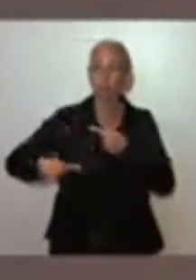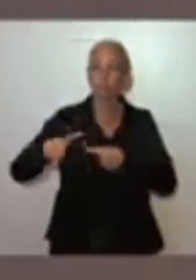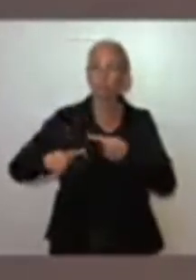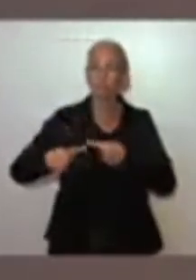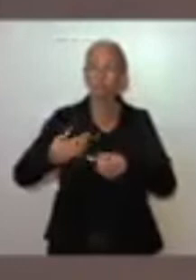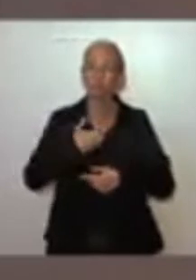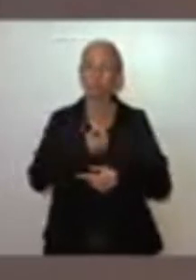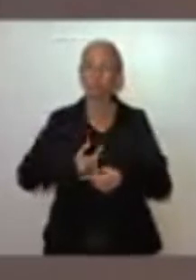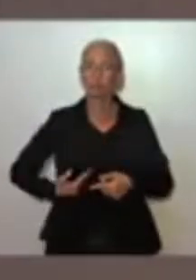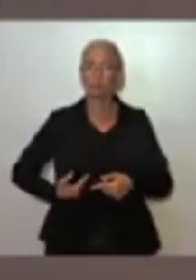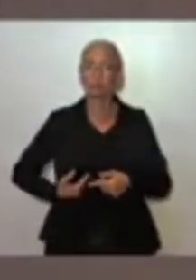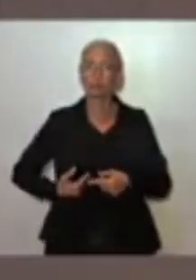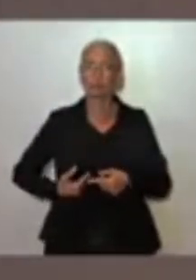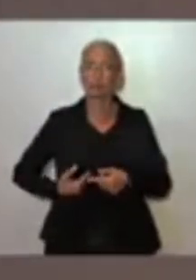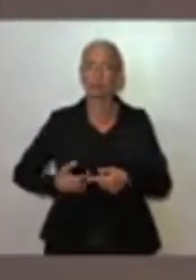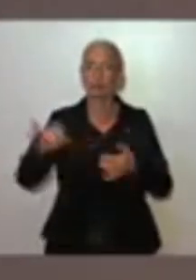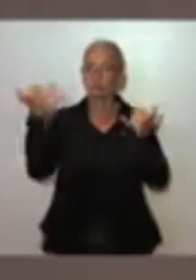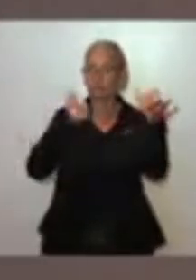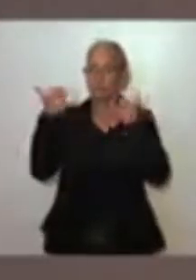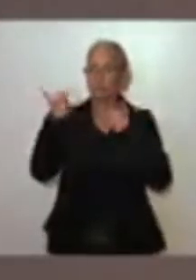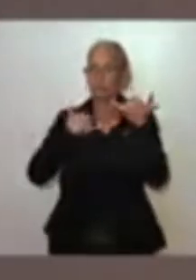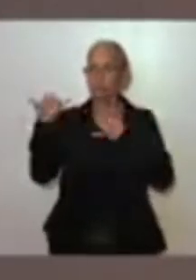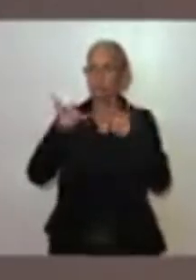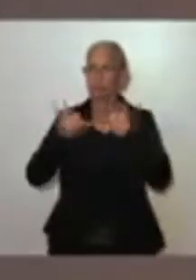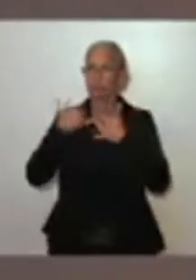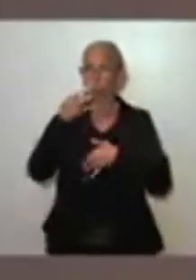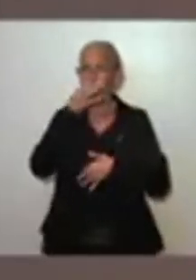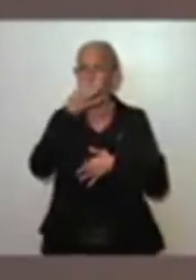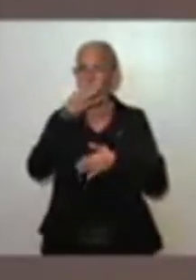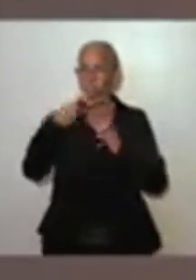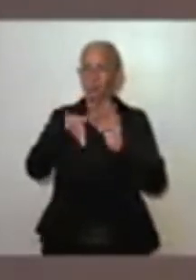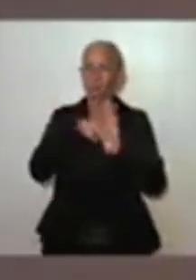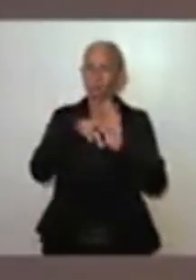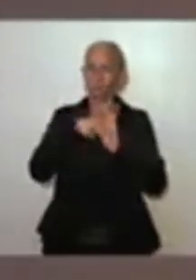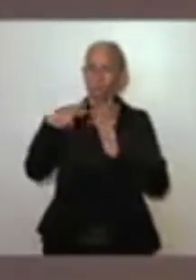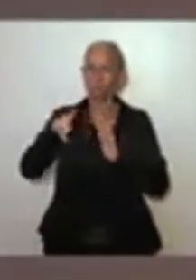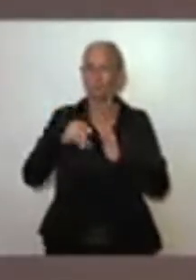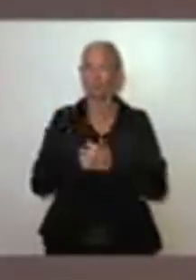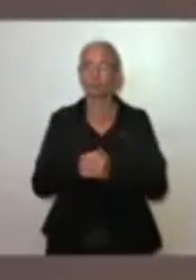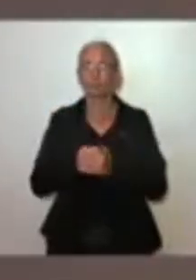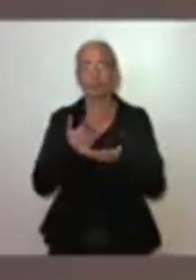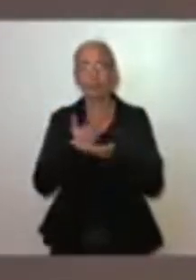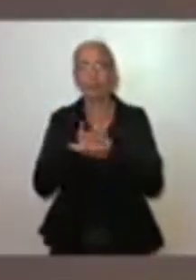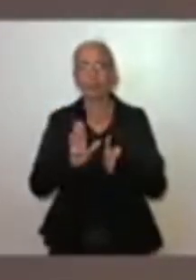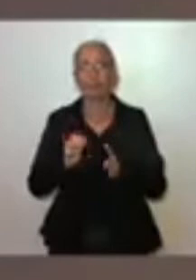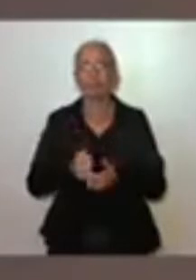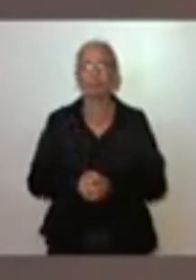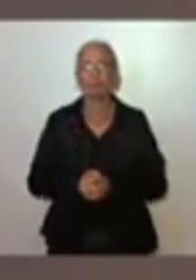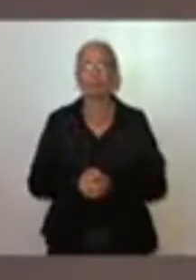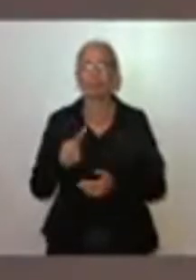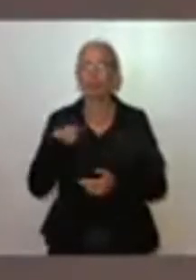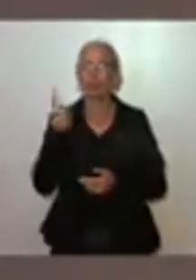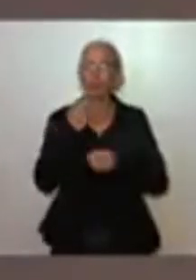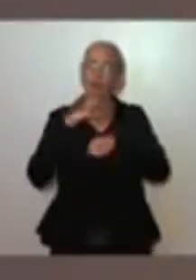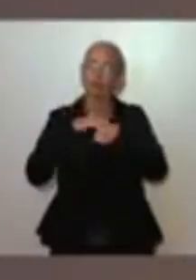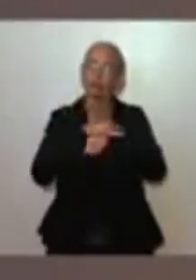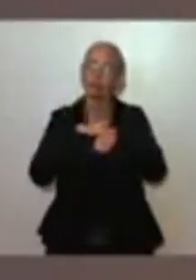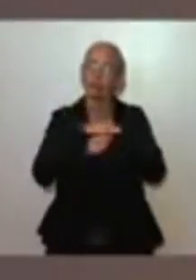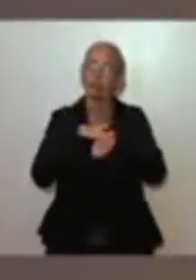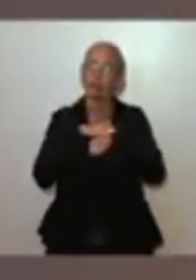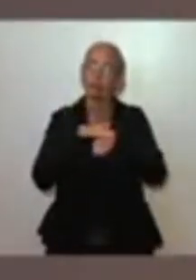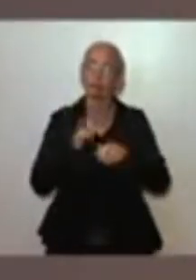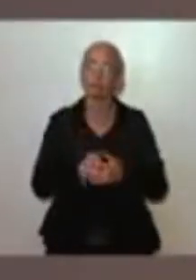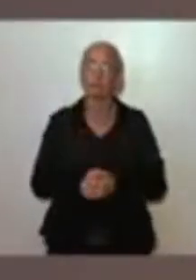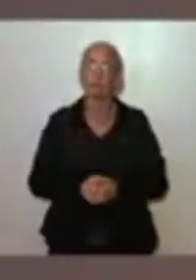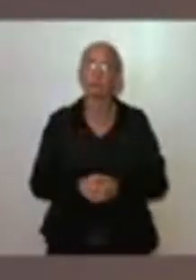se instruindo e opinado eu gostaria de encerrar a nossa conversa é essa fase